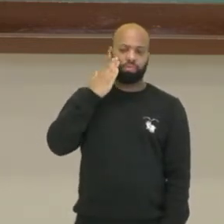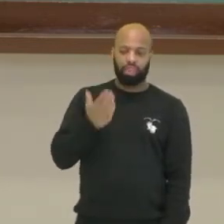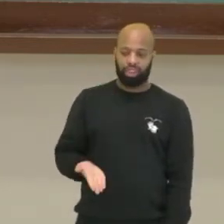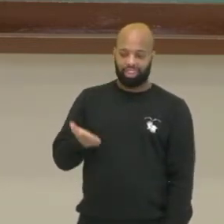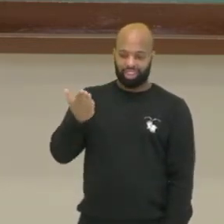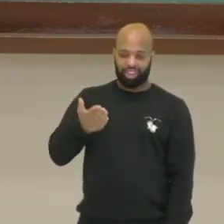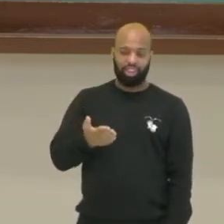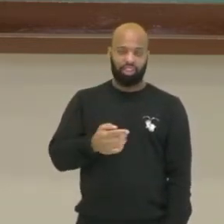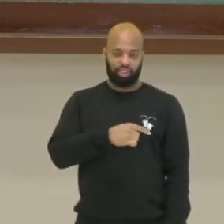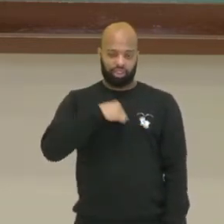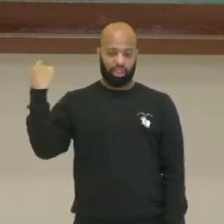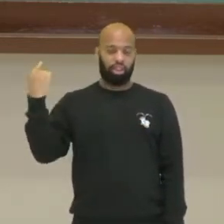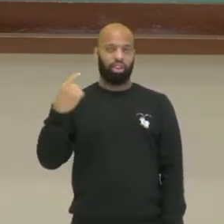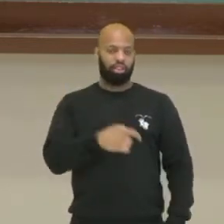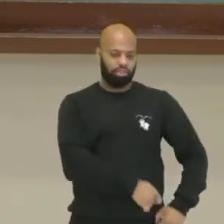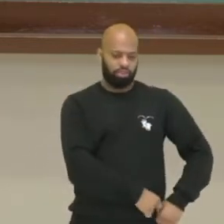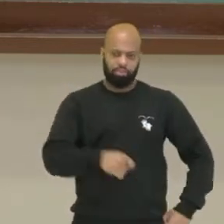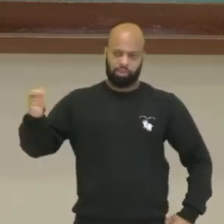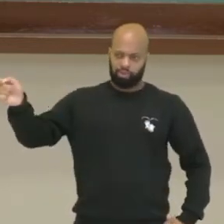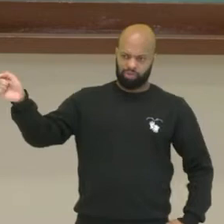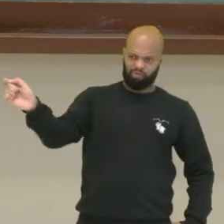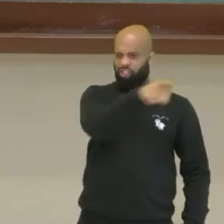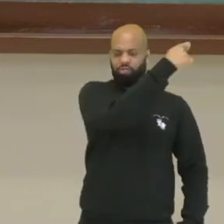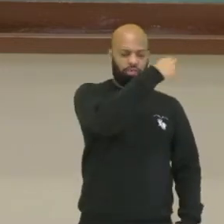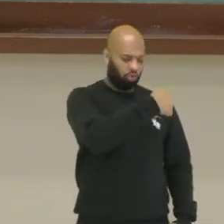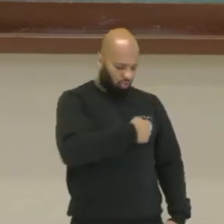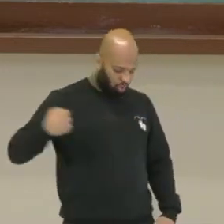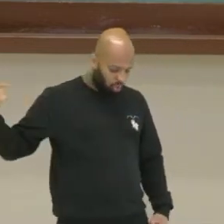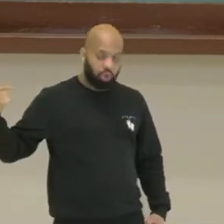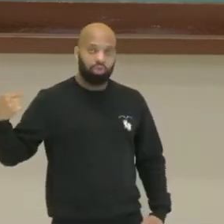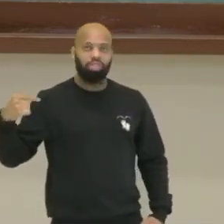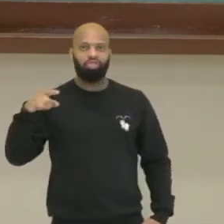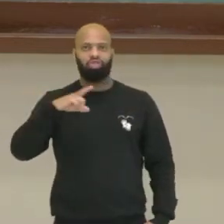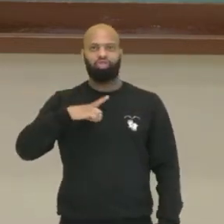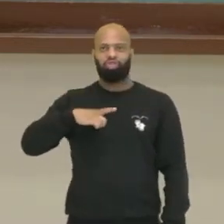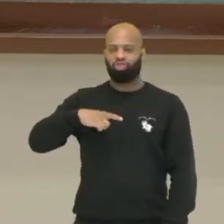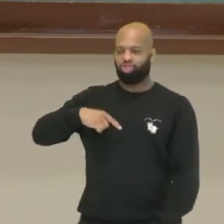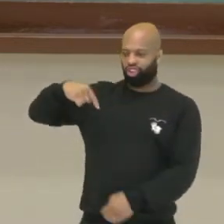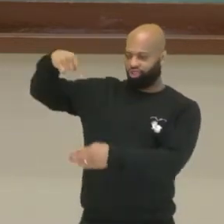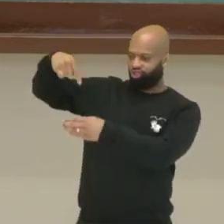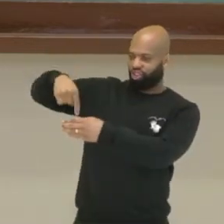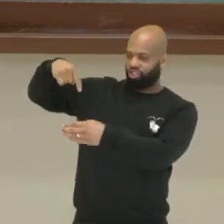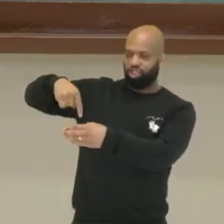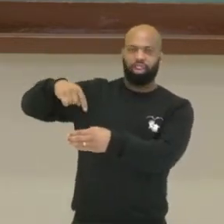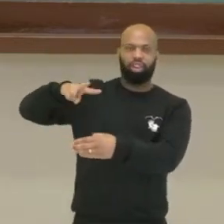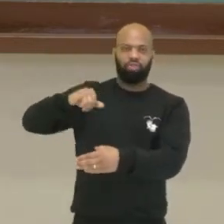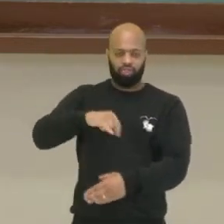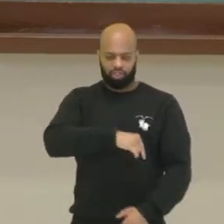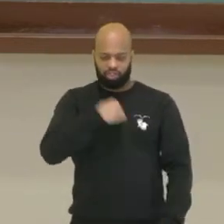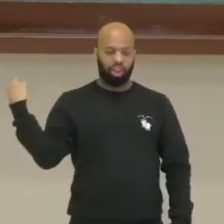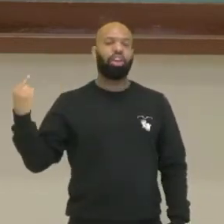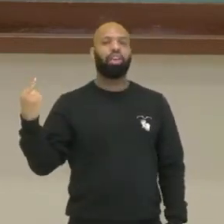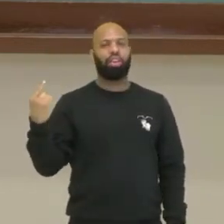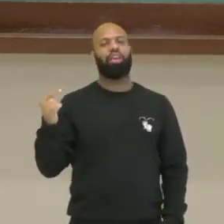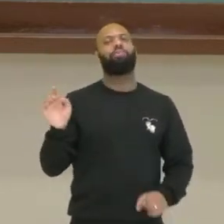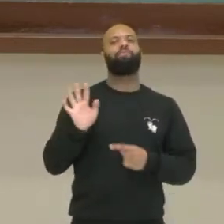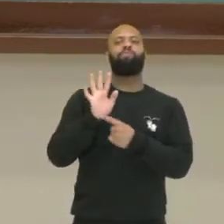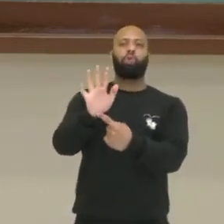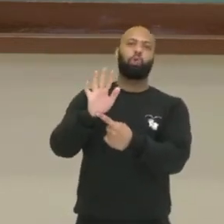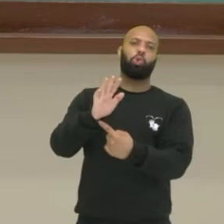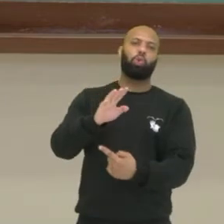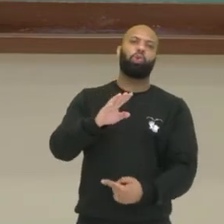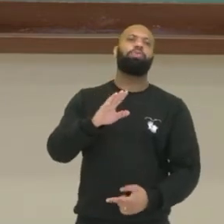espada tocou o adversário, era colocada essa tinta para manchar este